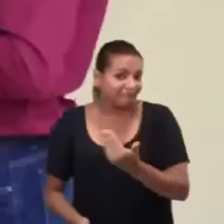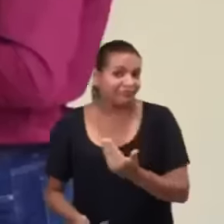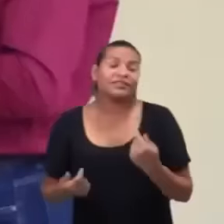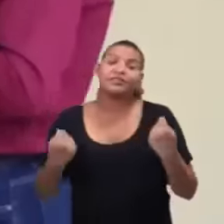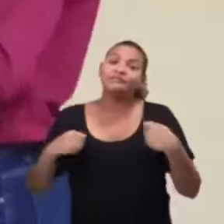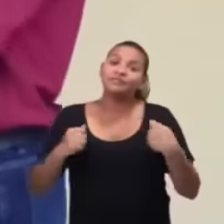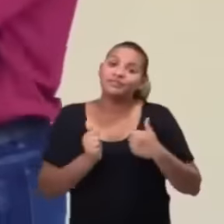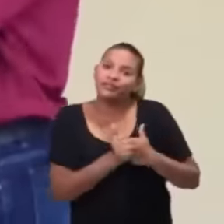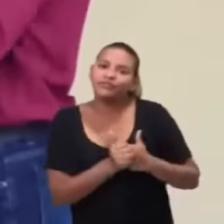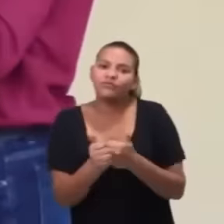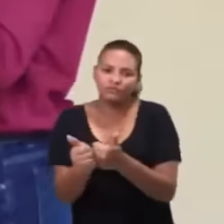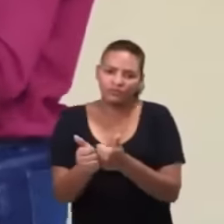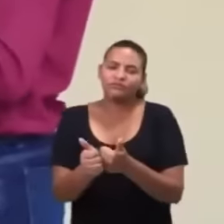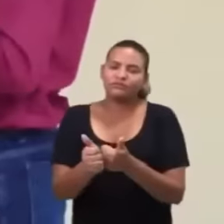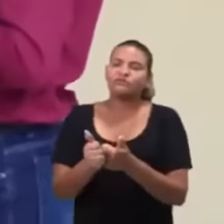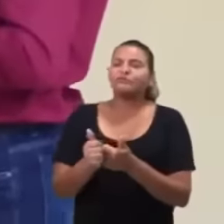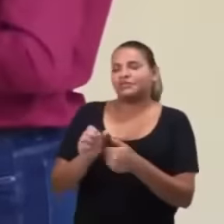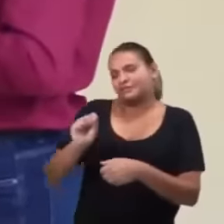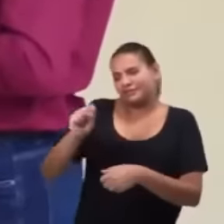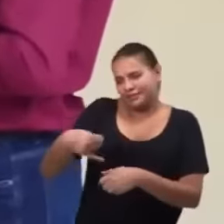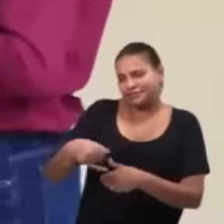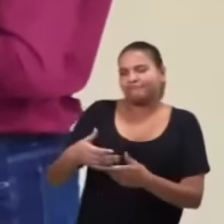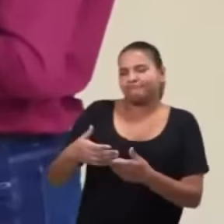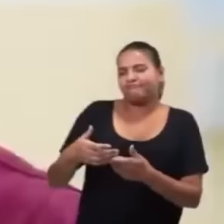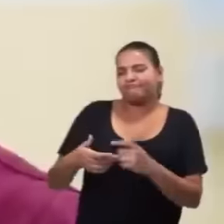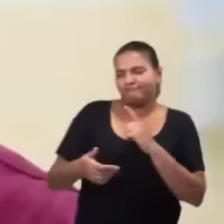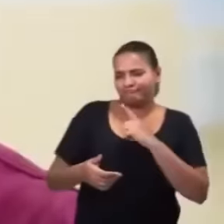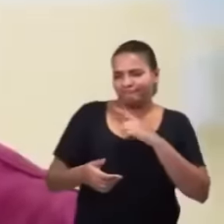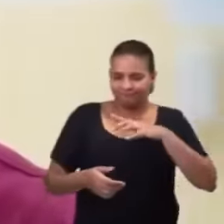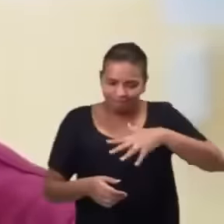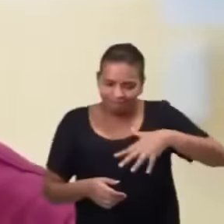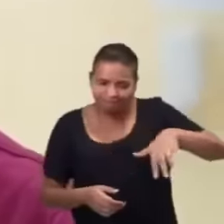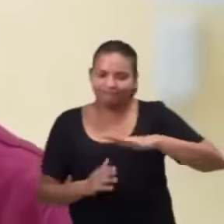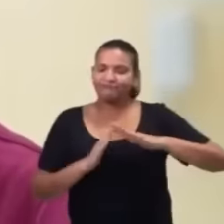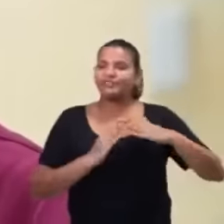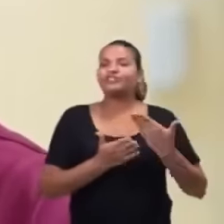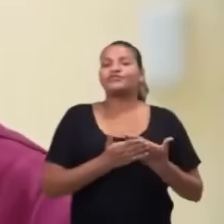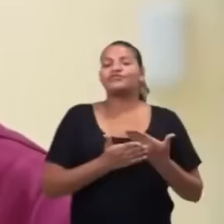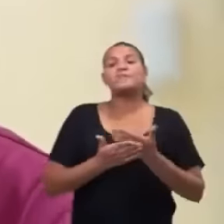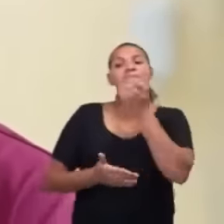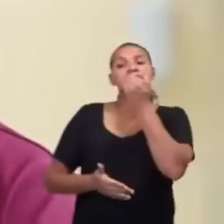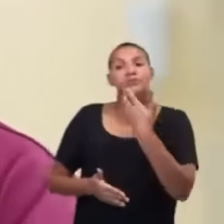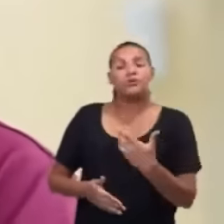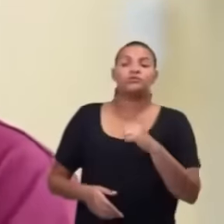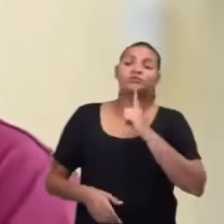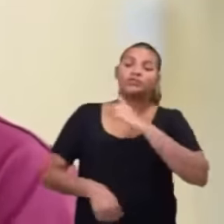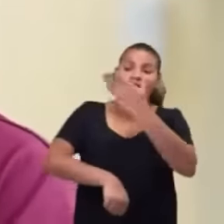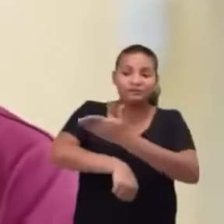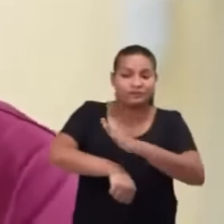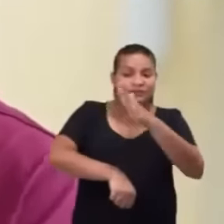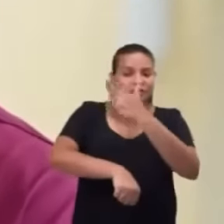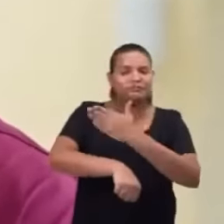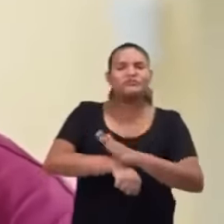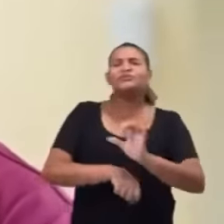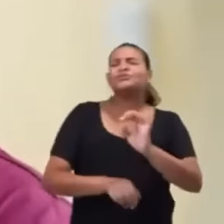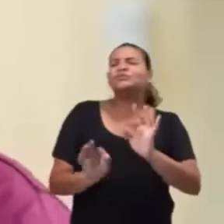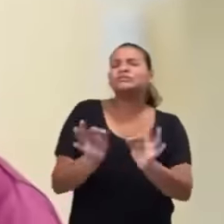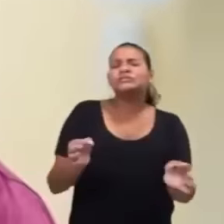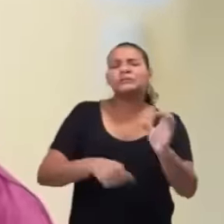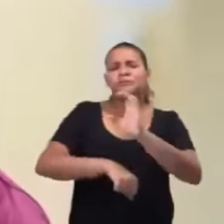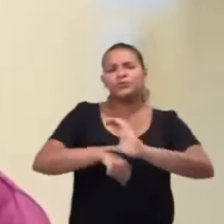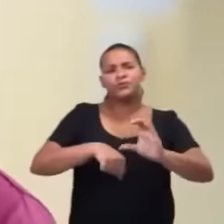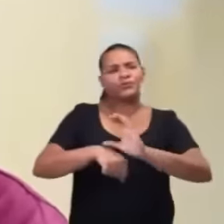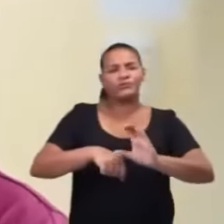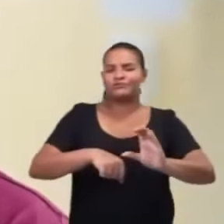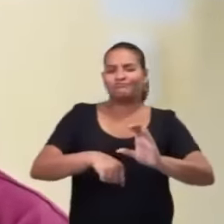diretores, principalmente para os novatos, vamos dizer assim, quando estão chegando. Fazer esse treinamento, mas não é só um curso, é um treinamento de